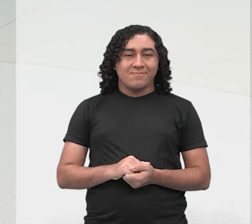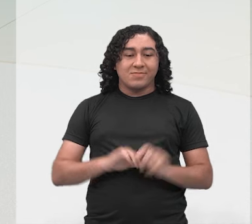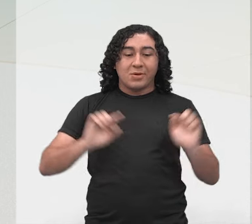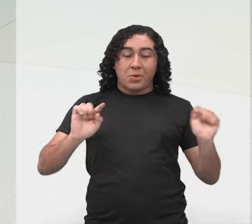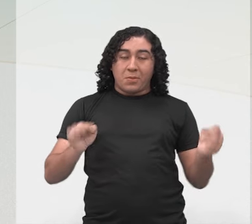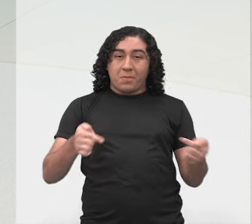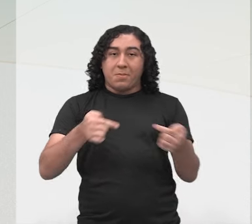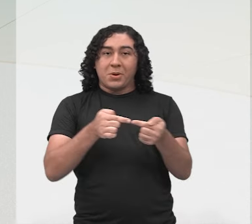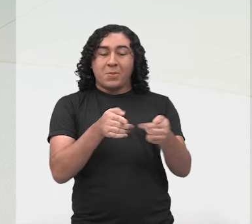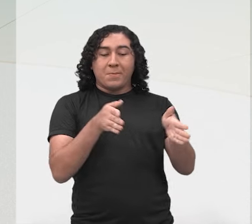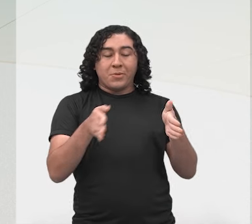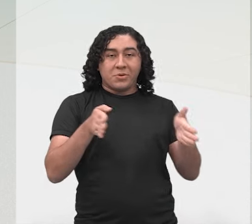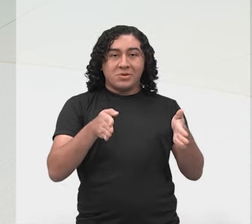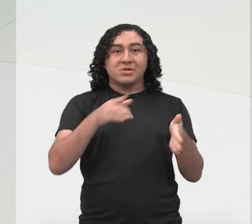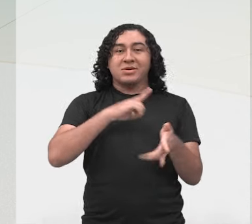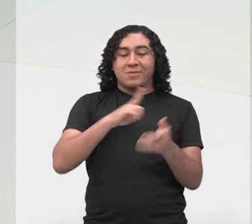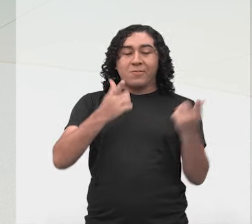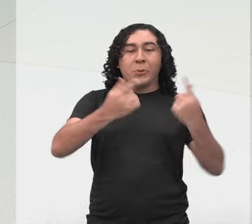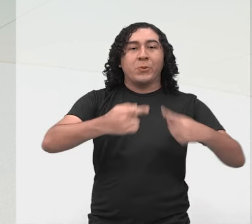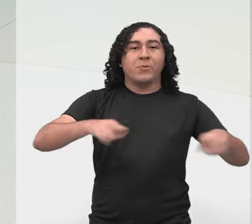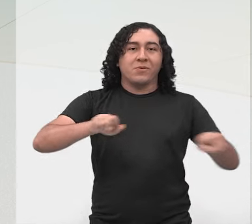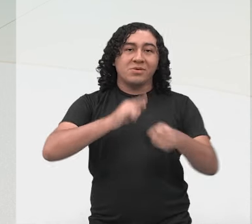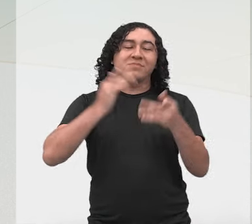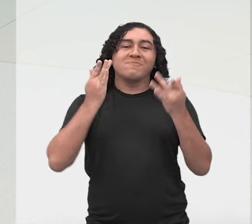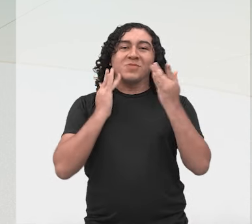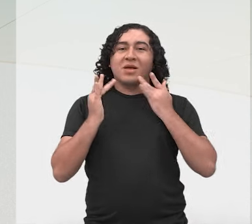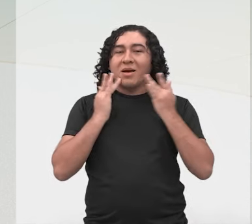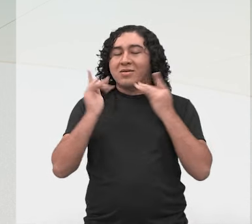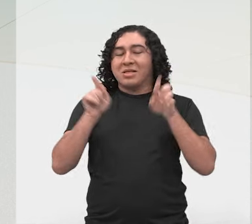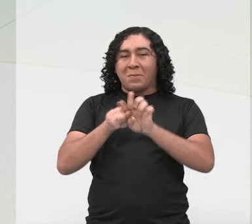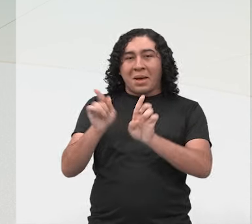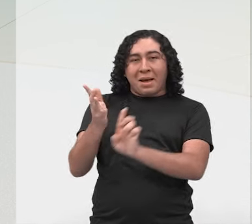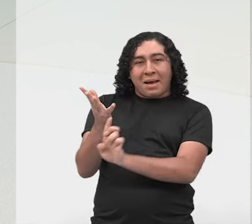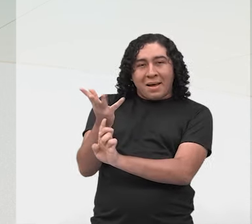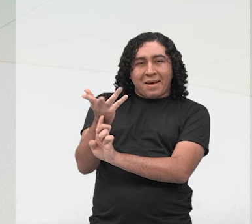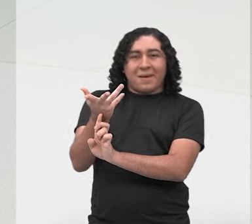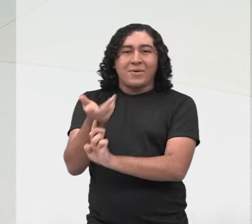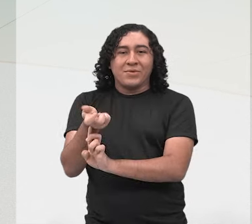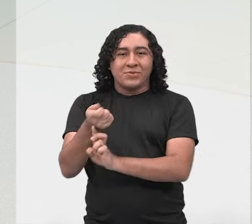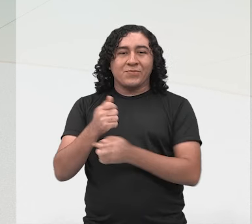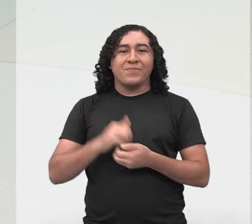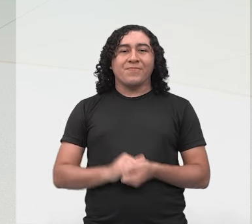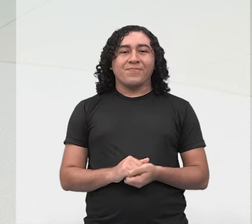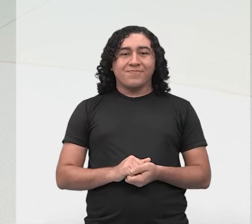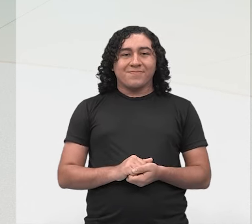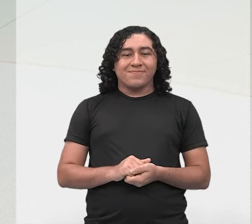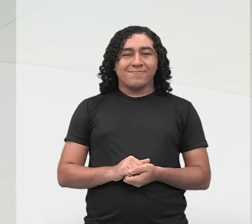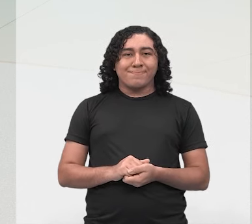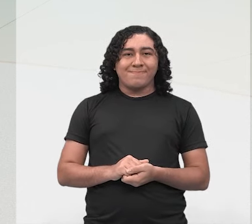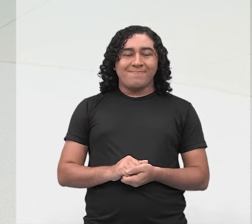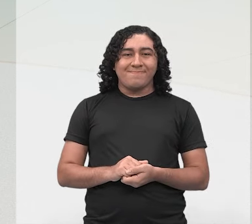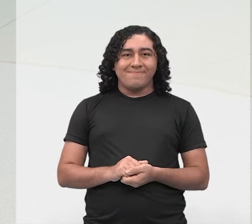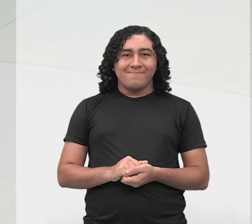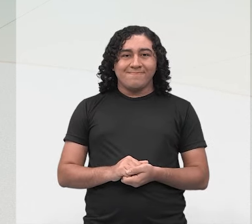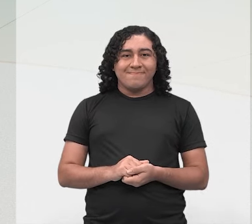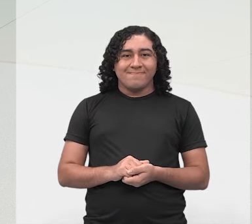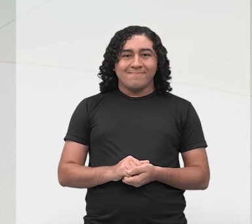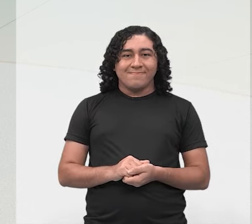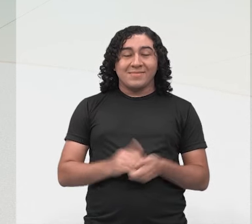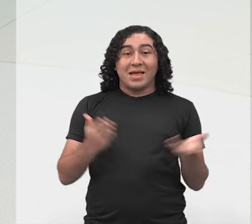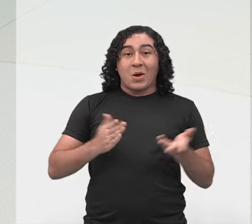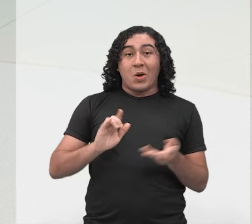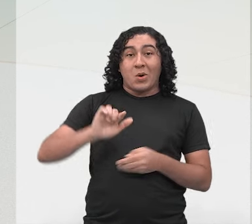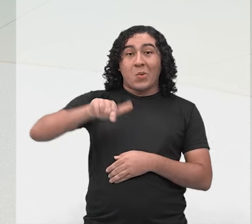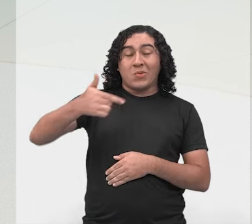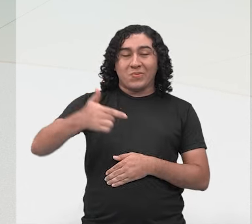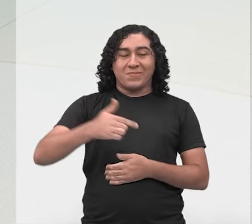também a música, o teatro e as artes plásticas. Vamos ver. Então, vamos ver agora ouvir o nosso